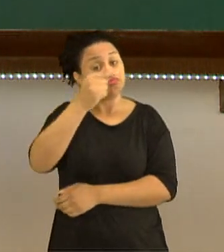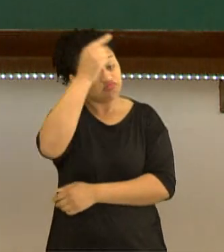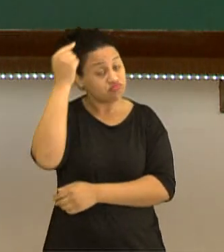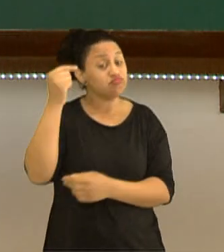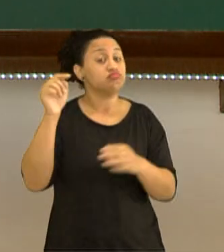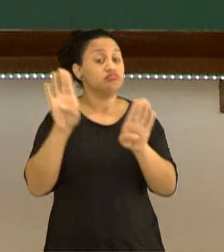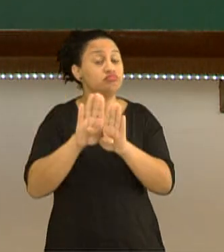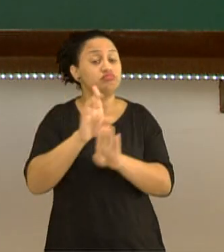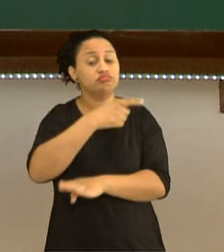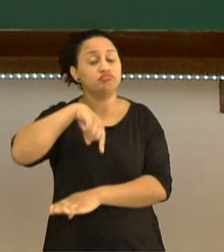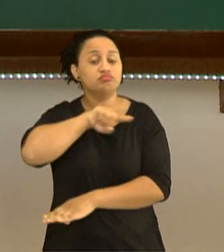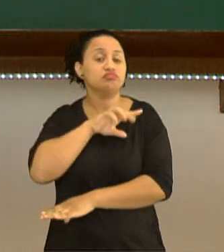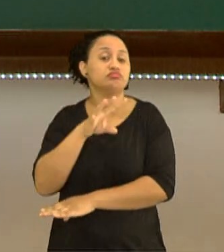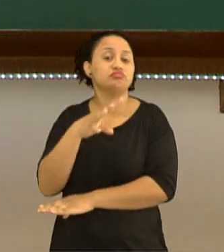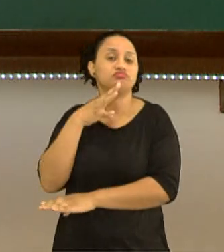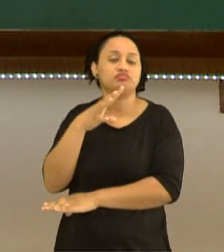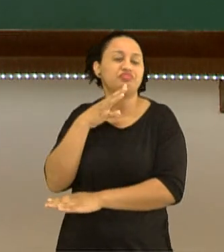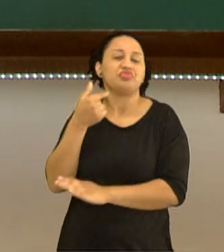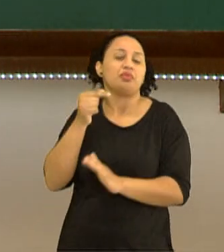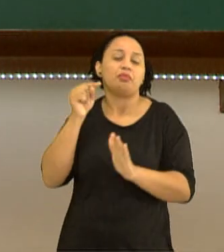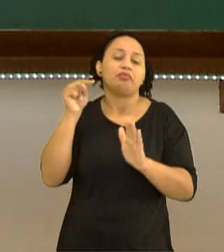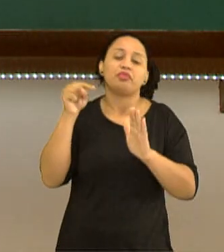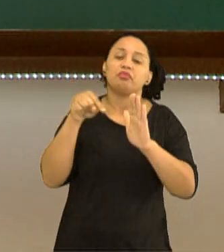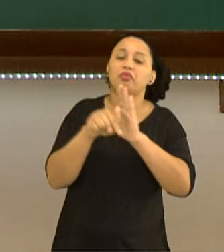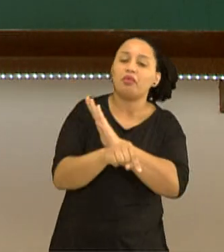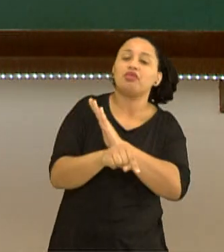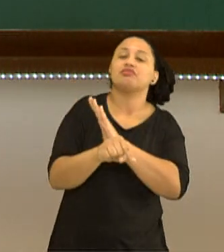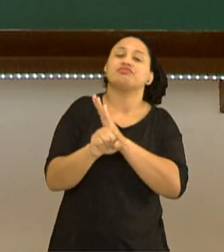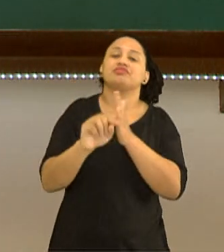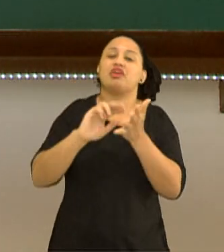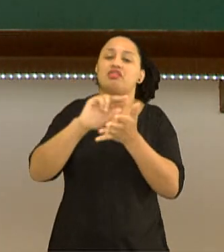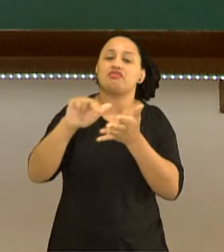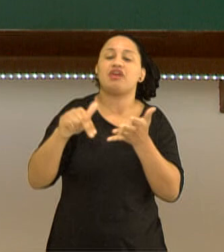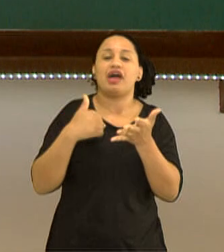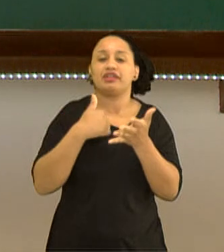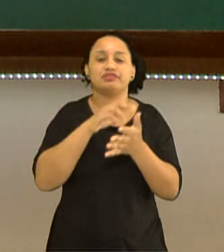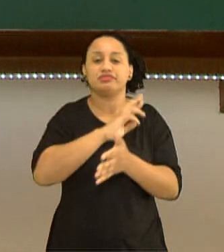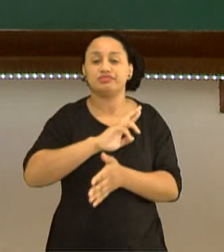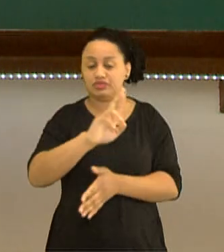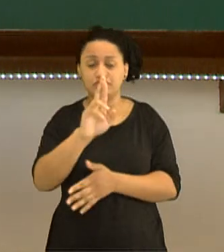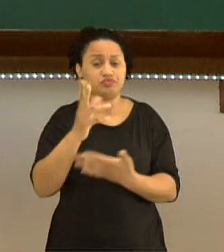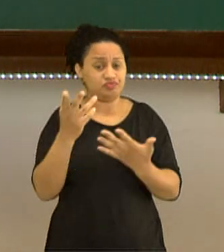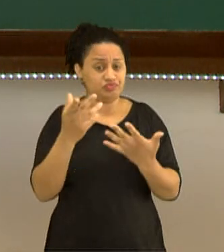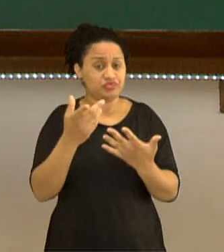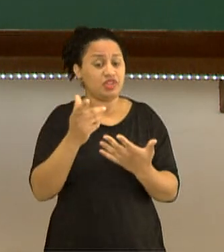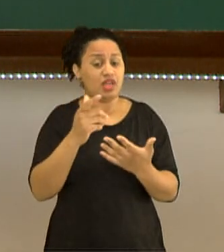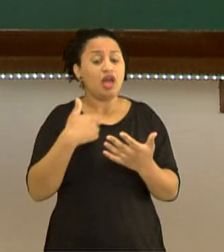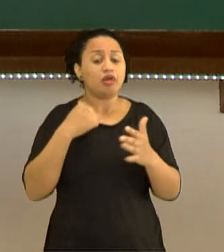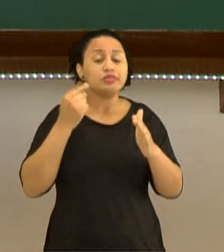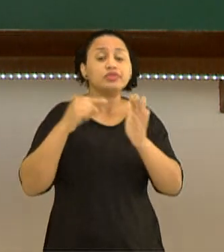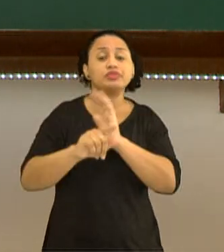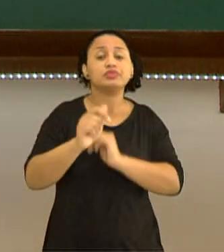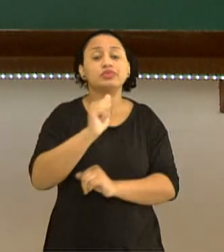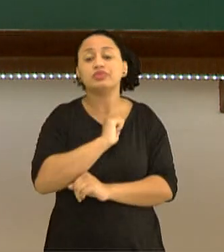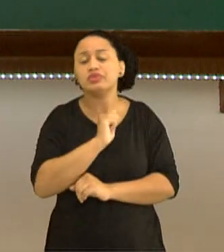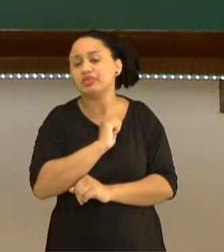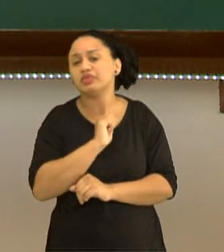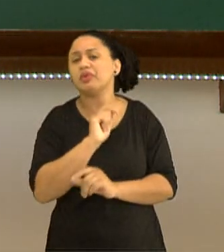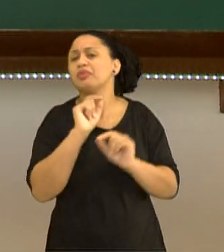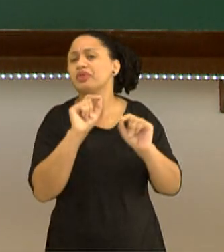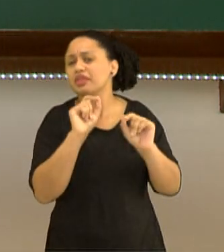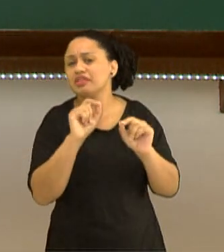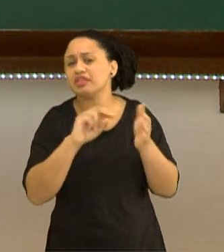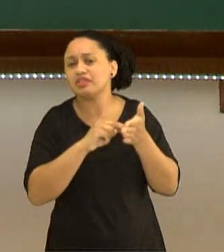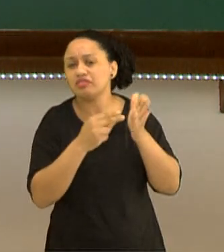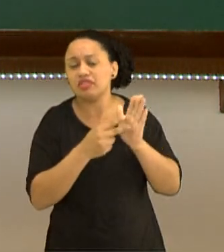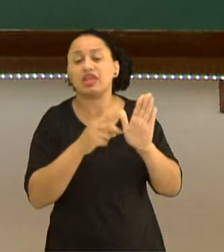gente conheça. É quase como um mergulho antropológico. O que é antropologia? A ciência que estuda o homem, antropos,